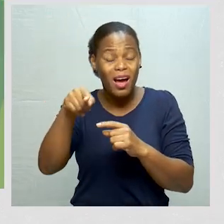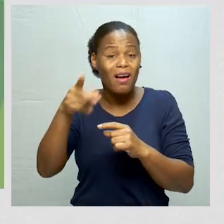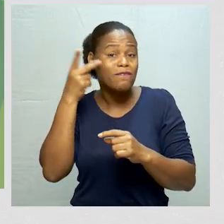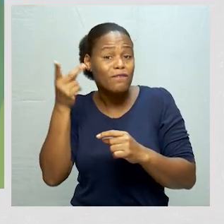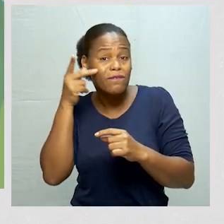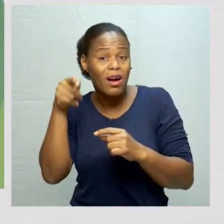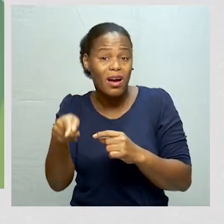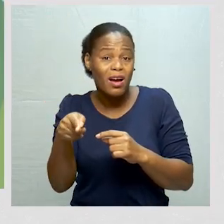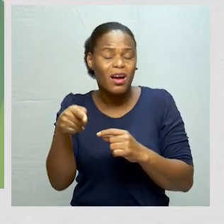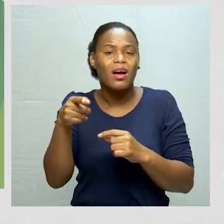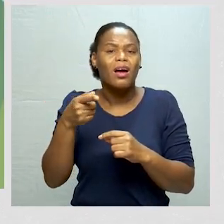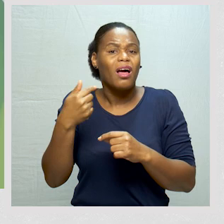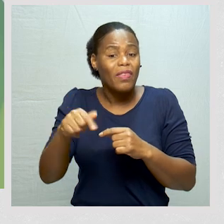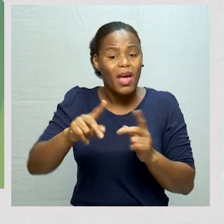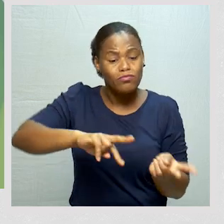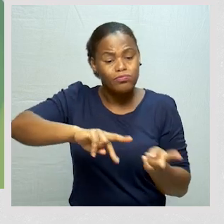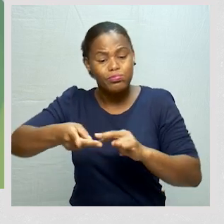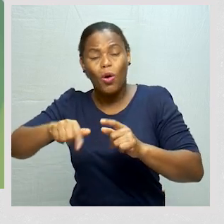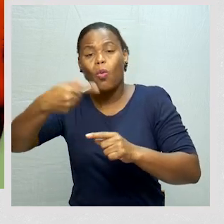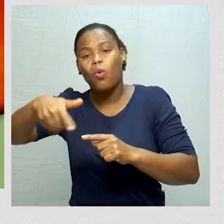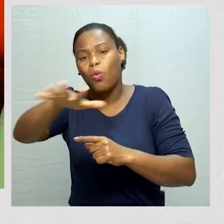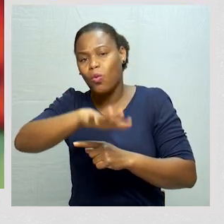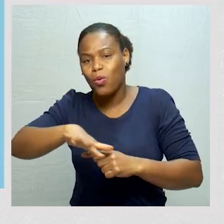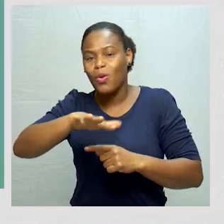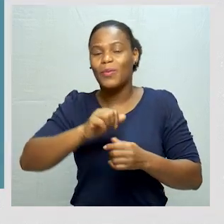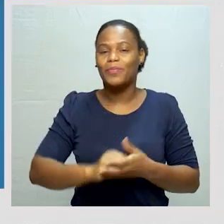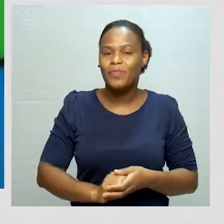lá estão a morar têm de ir para outro lugar.